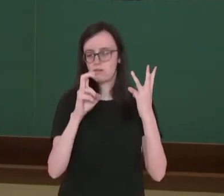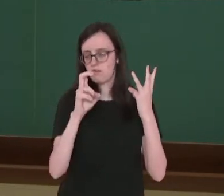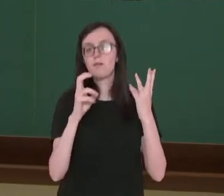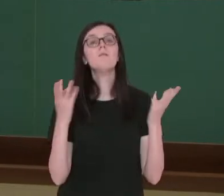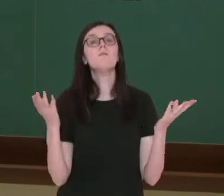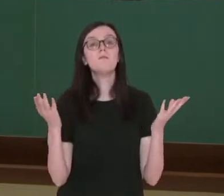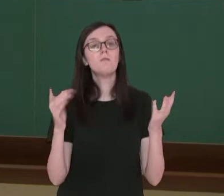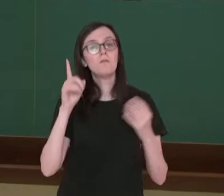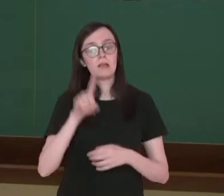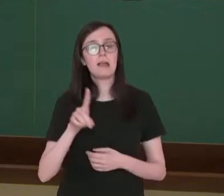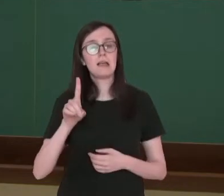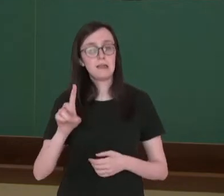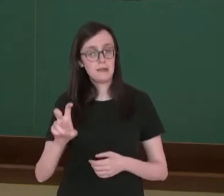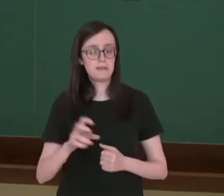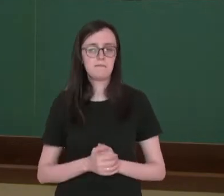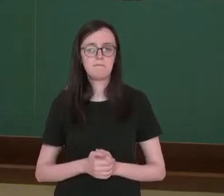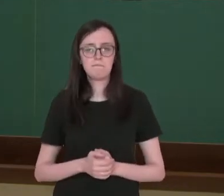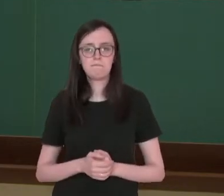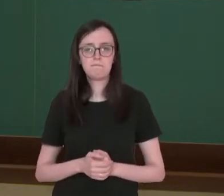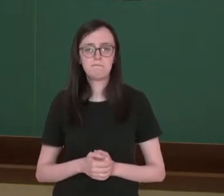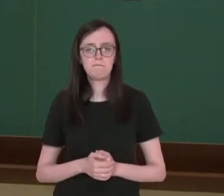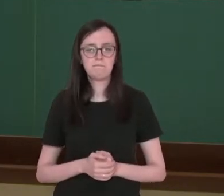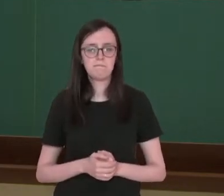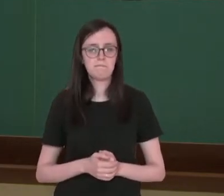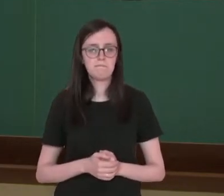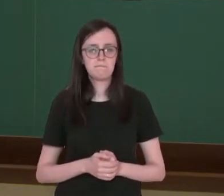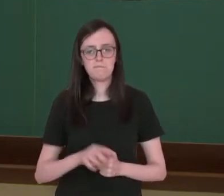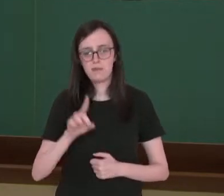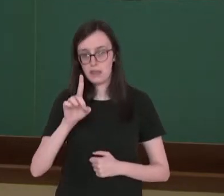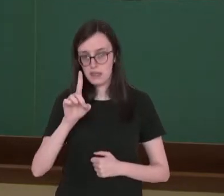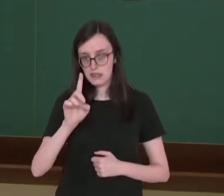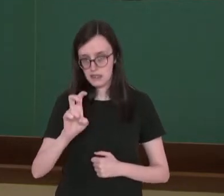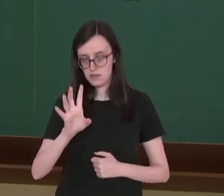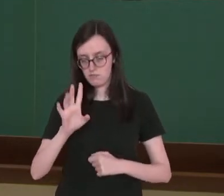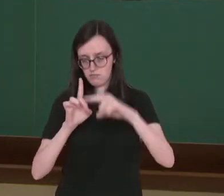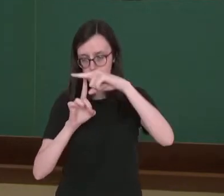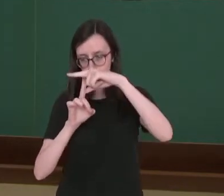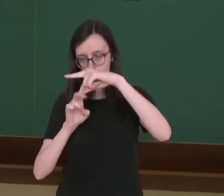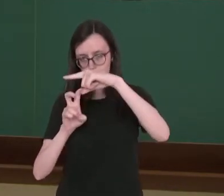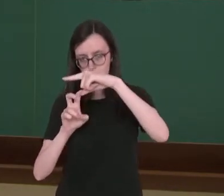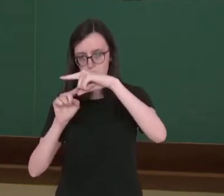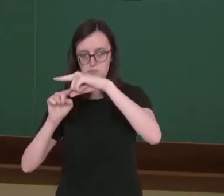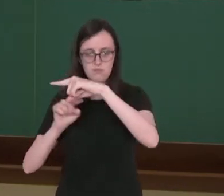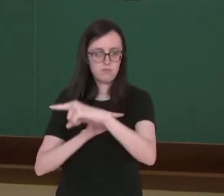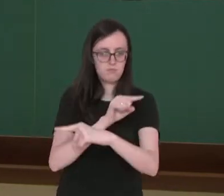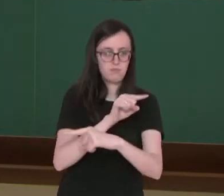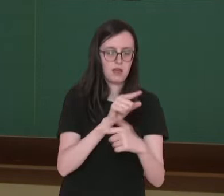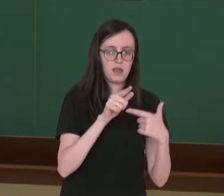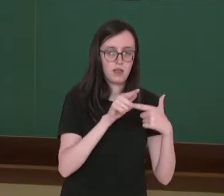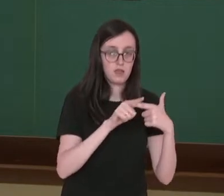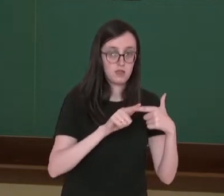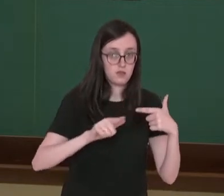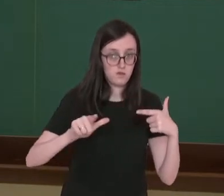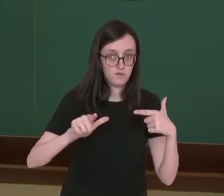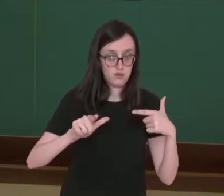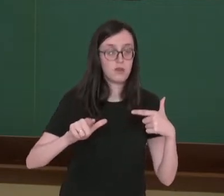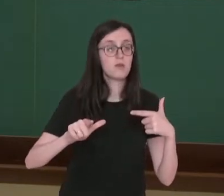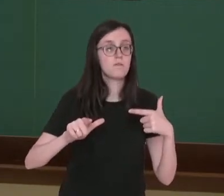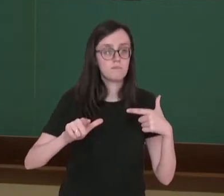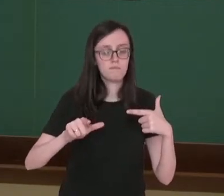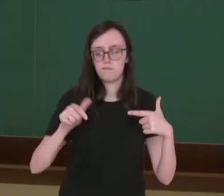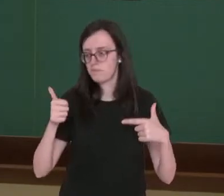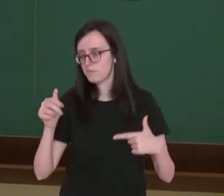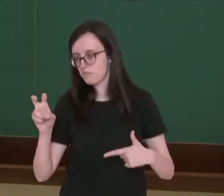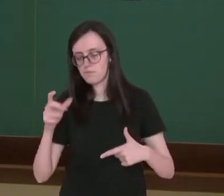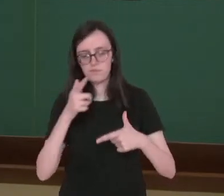5 é 15. Então, 15 é o denominador, eu vou fazer a divisão pelo denominador aqui, 15